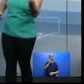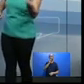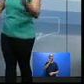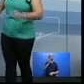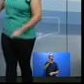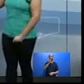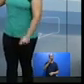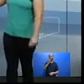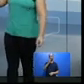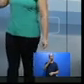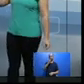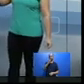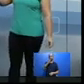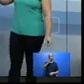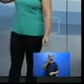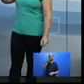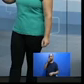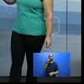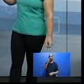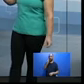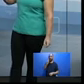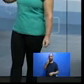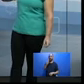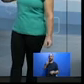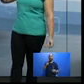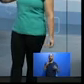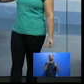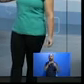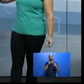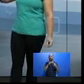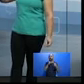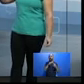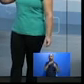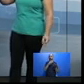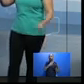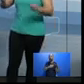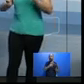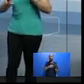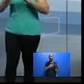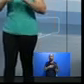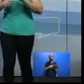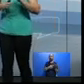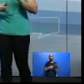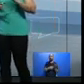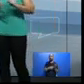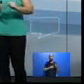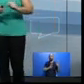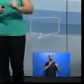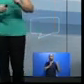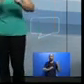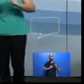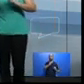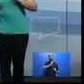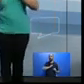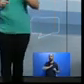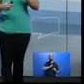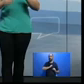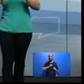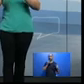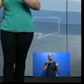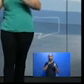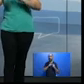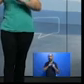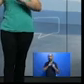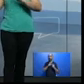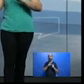já vimos. E que ainda seria descoberta por ambas as coroas. Isso aí eu já falei, nós já vimos, né? Eles dividiram o mundo